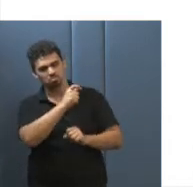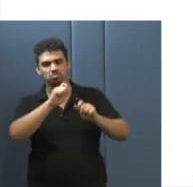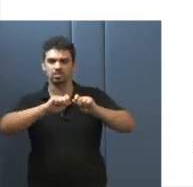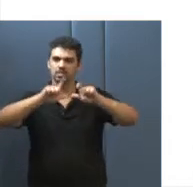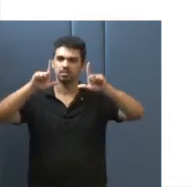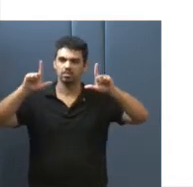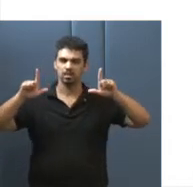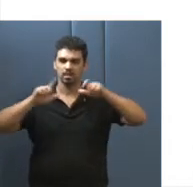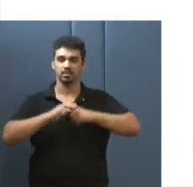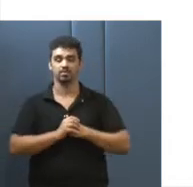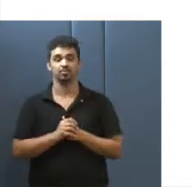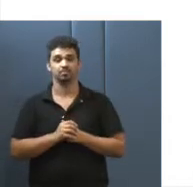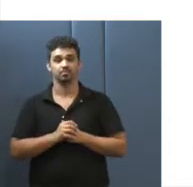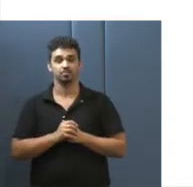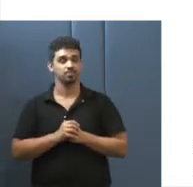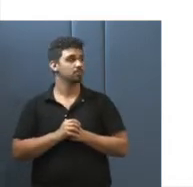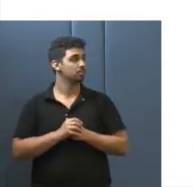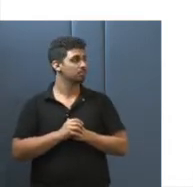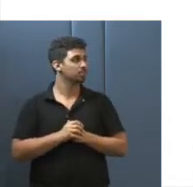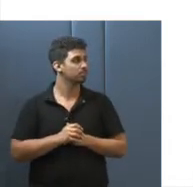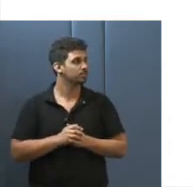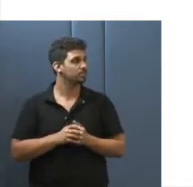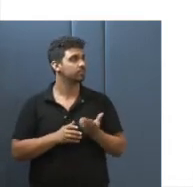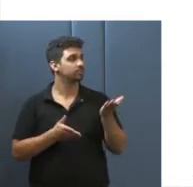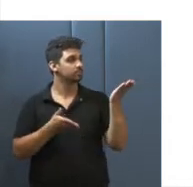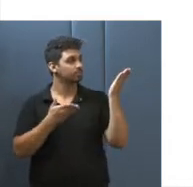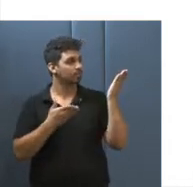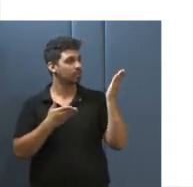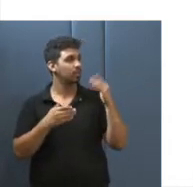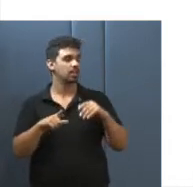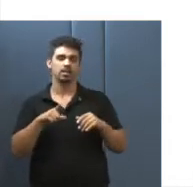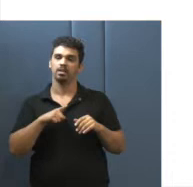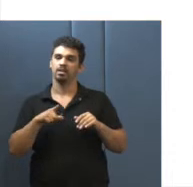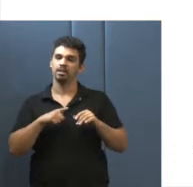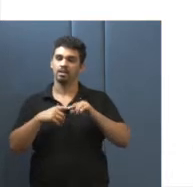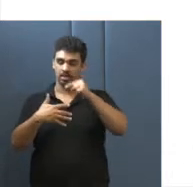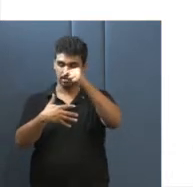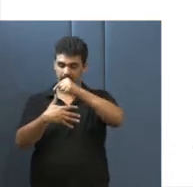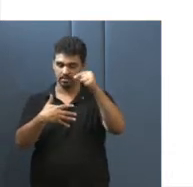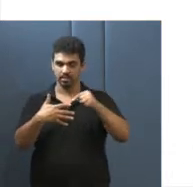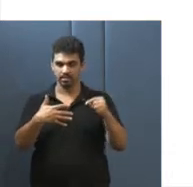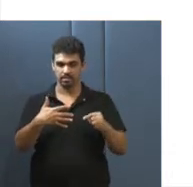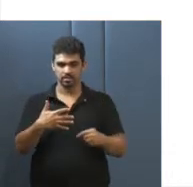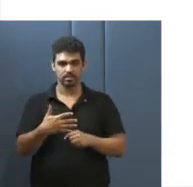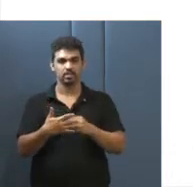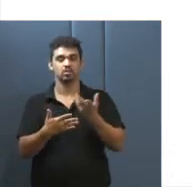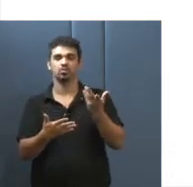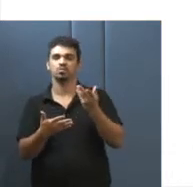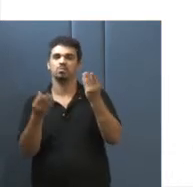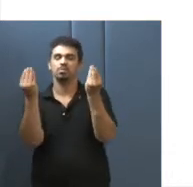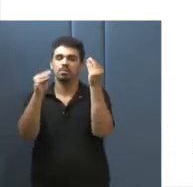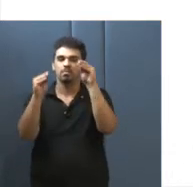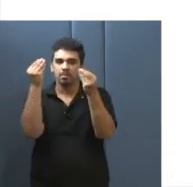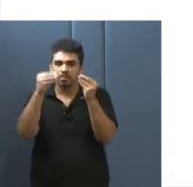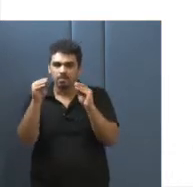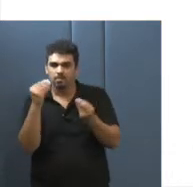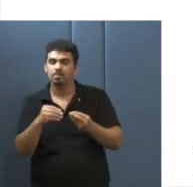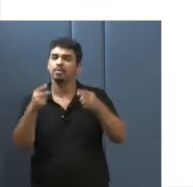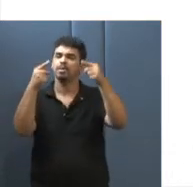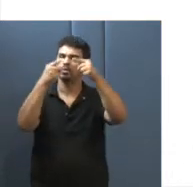gente juntou os requisitos para enquadramento na iniciativa daqueles países que o